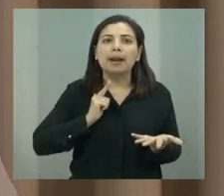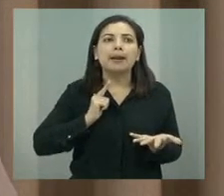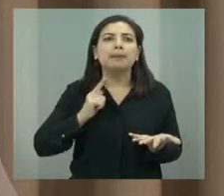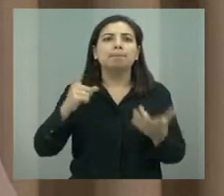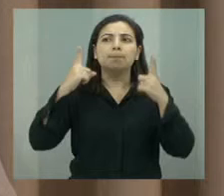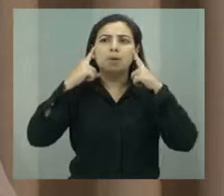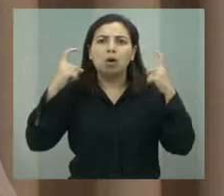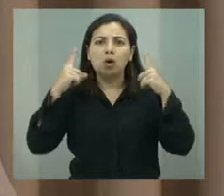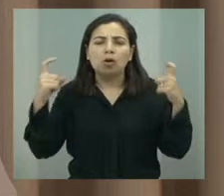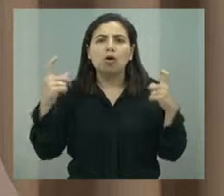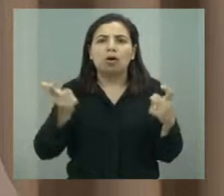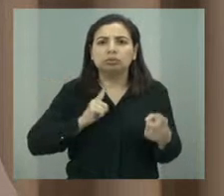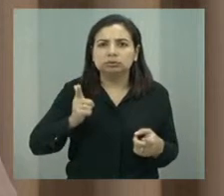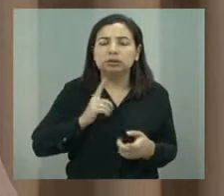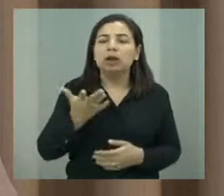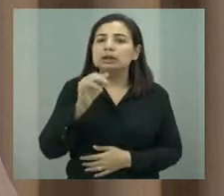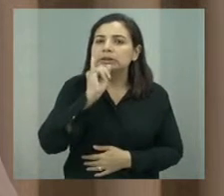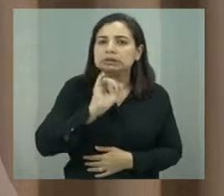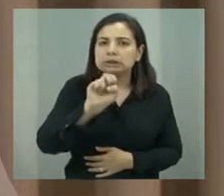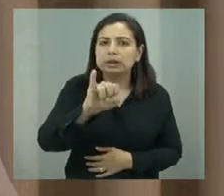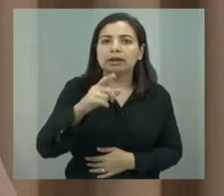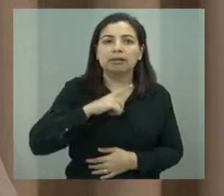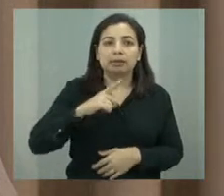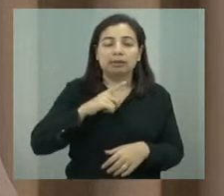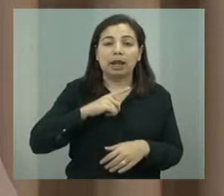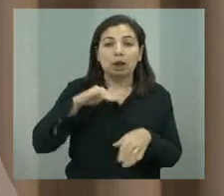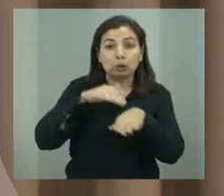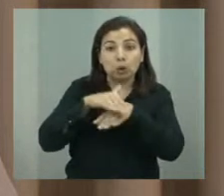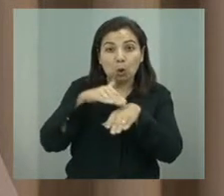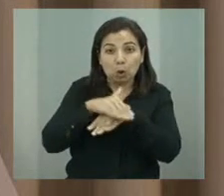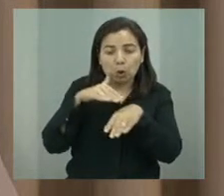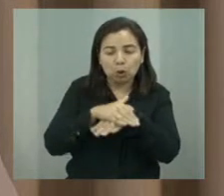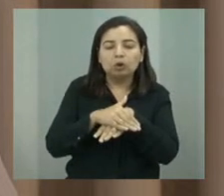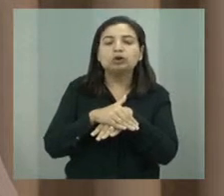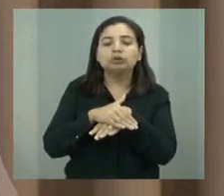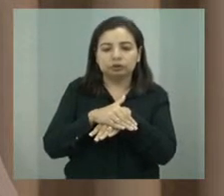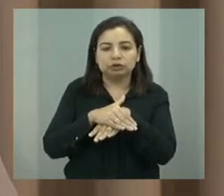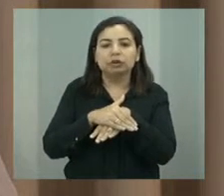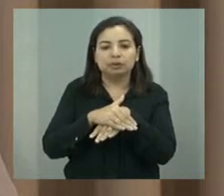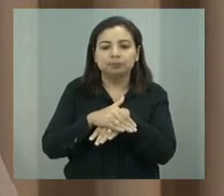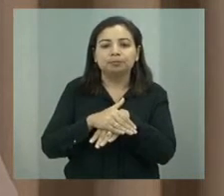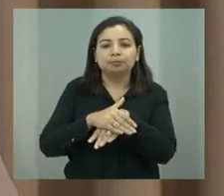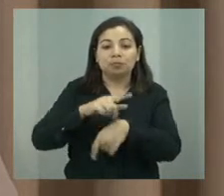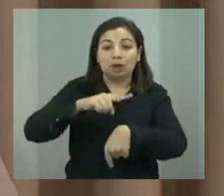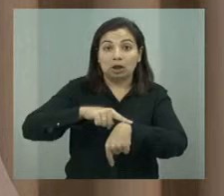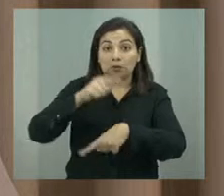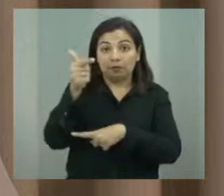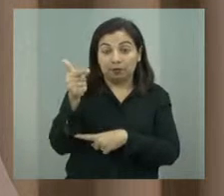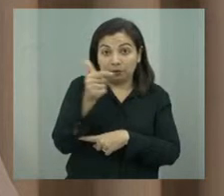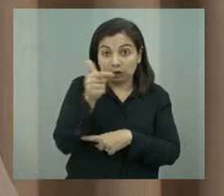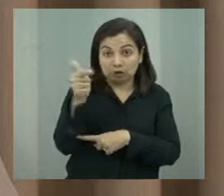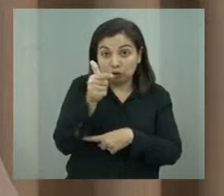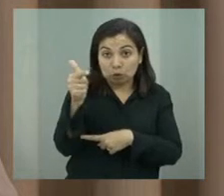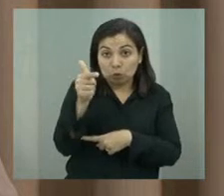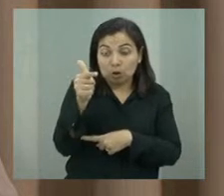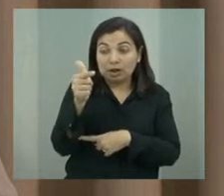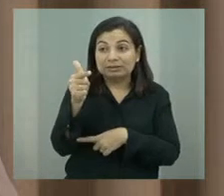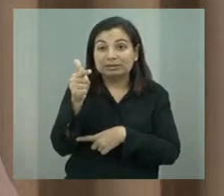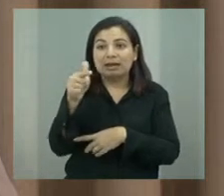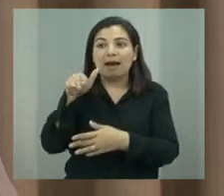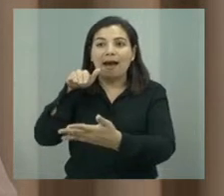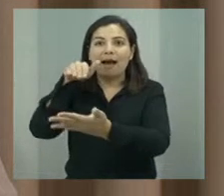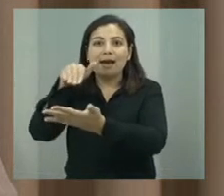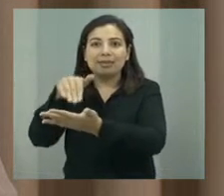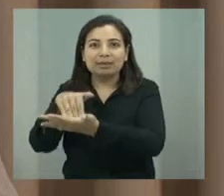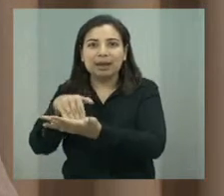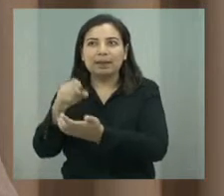você emitir sons no período noturno, que é aquele que vai de 22 horas até às